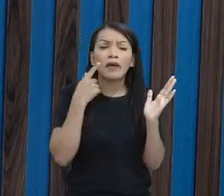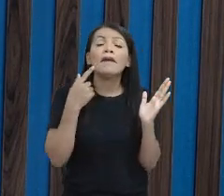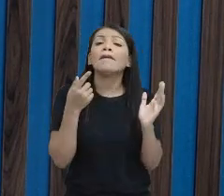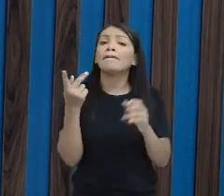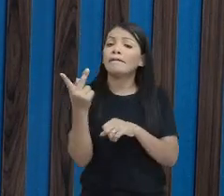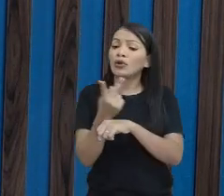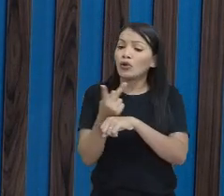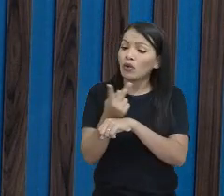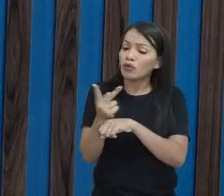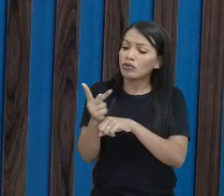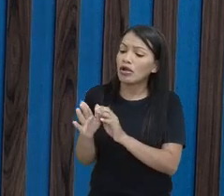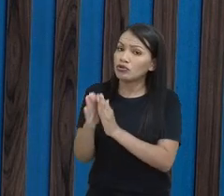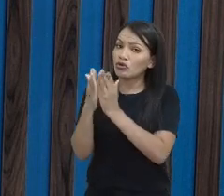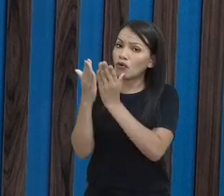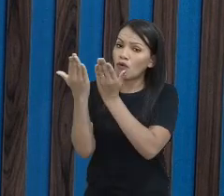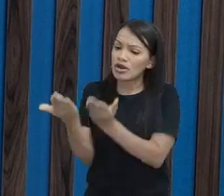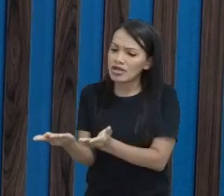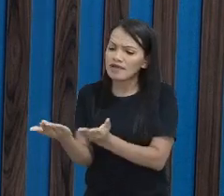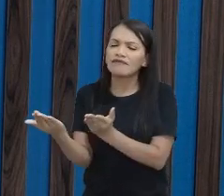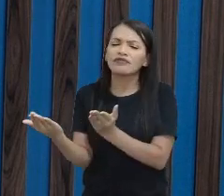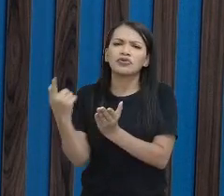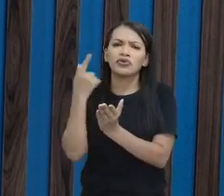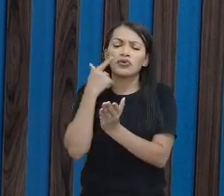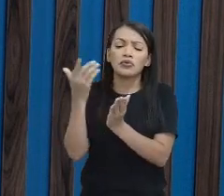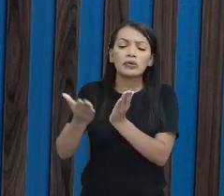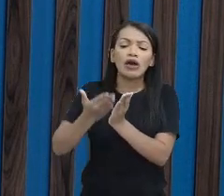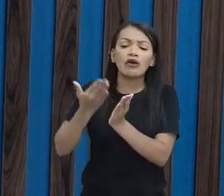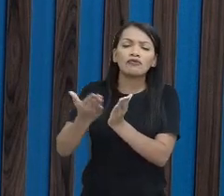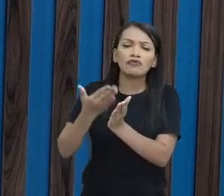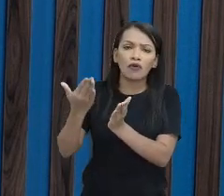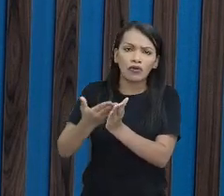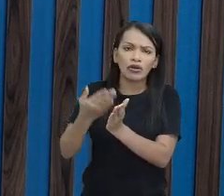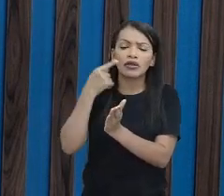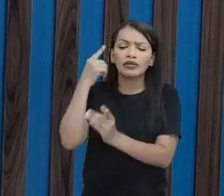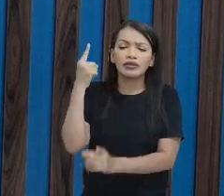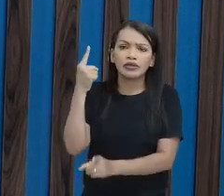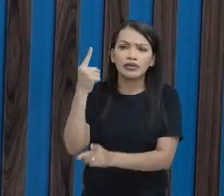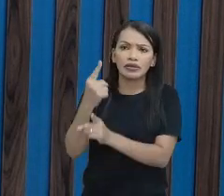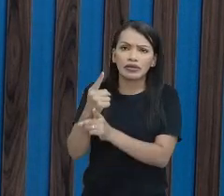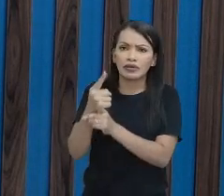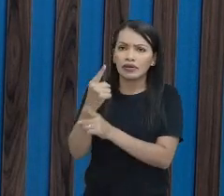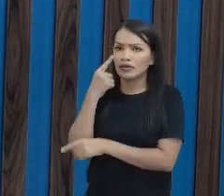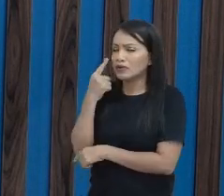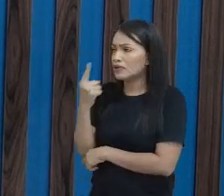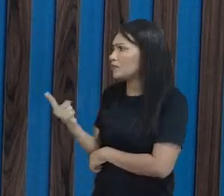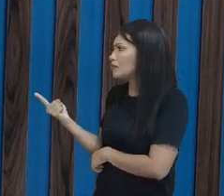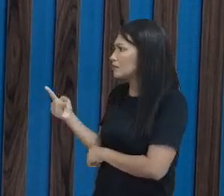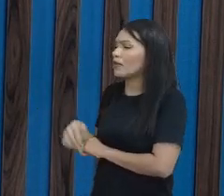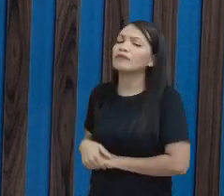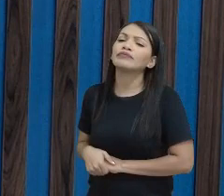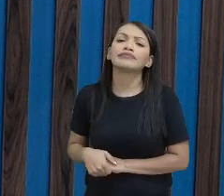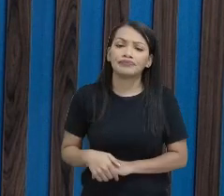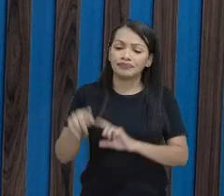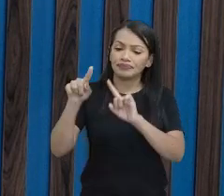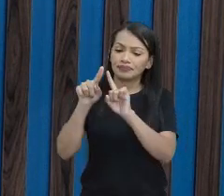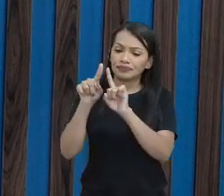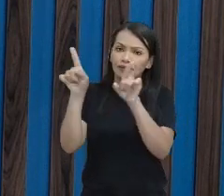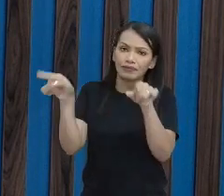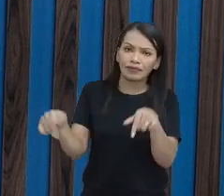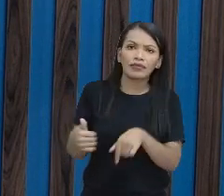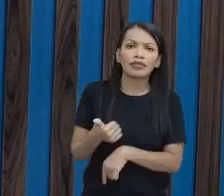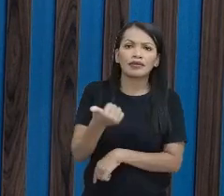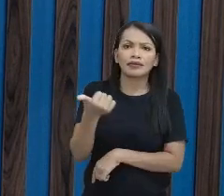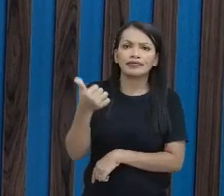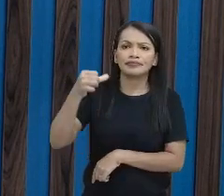no livro tal, na página tal e achar a citação. E a citação eu introduzo com aspas. Eu posso também fazer